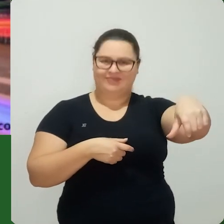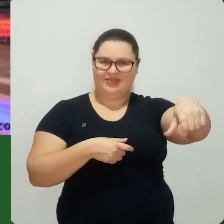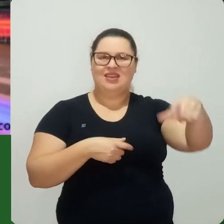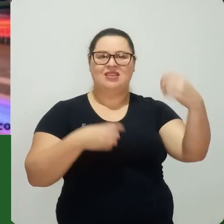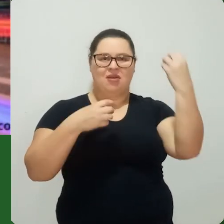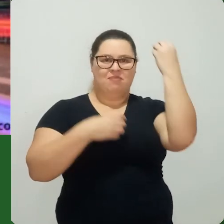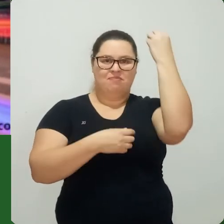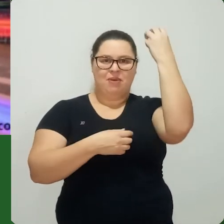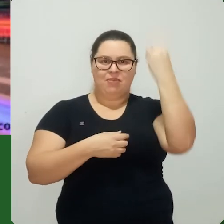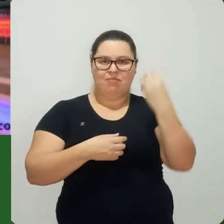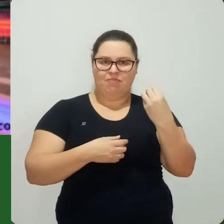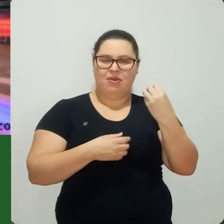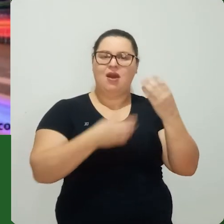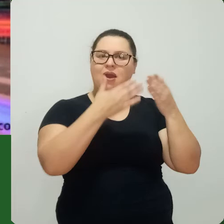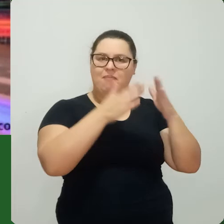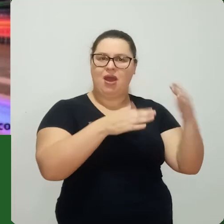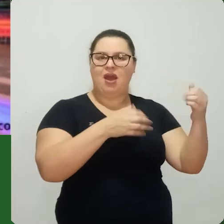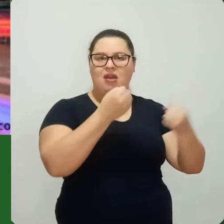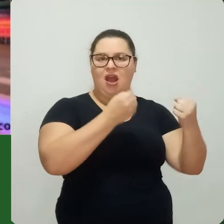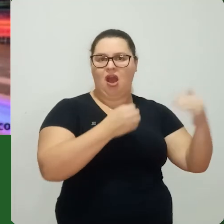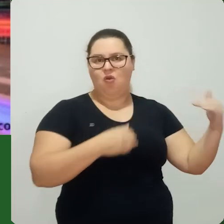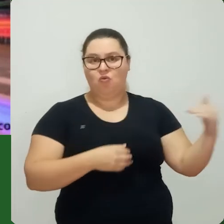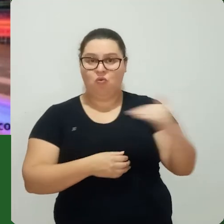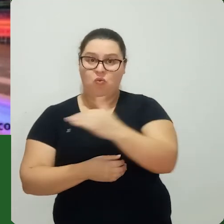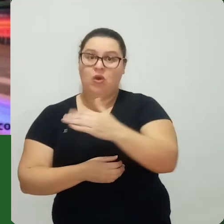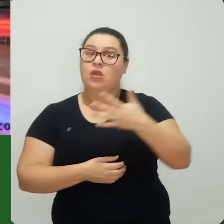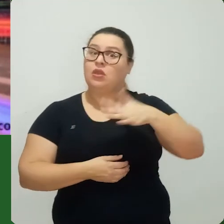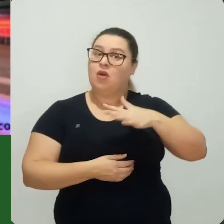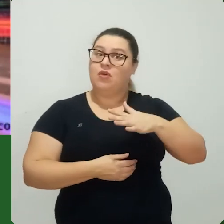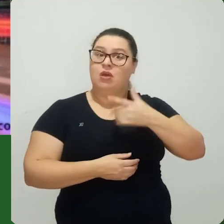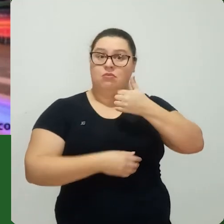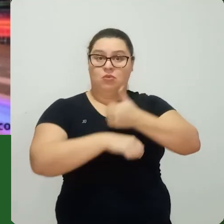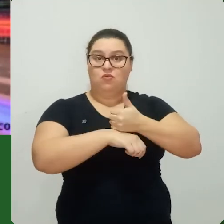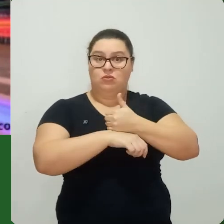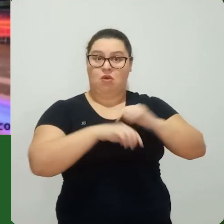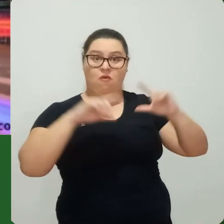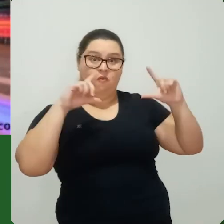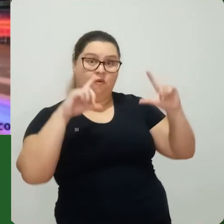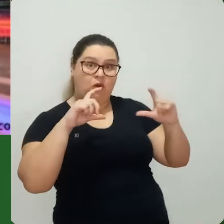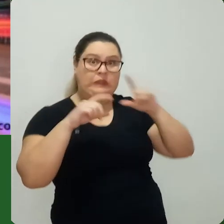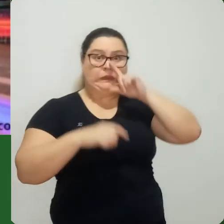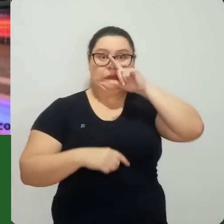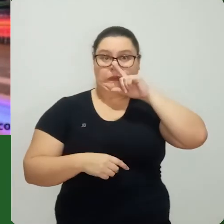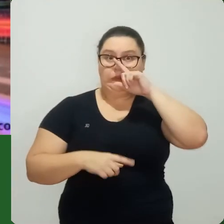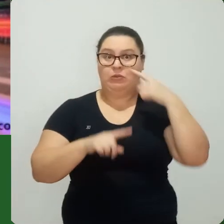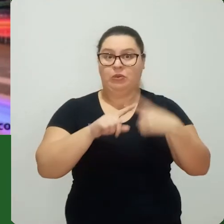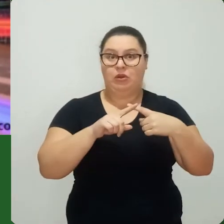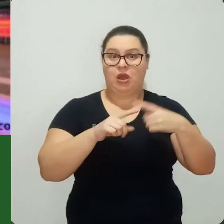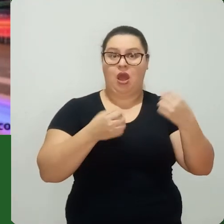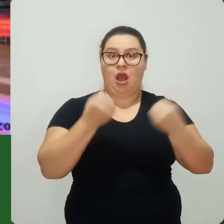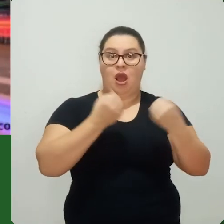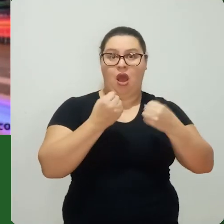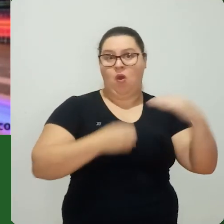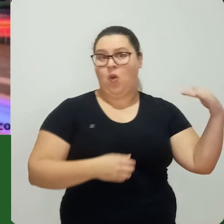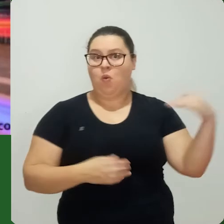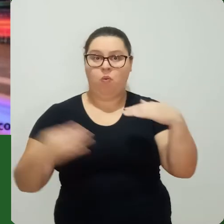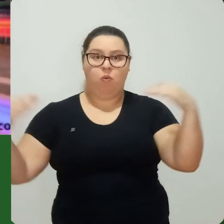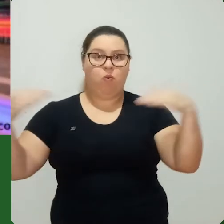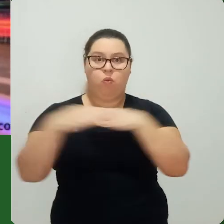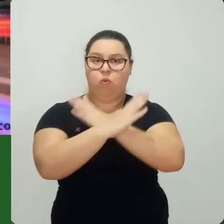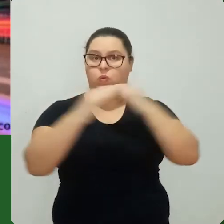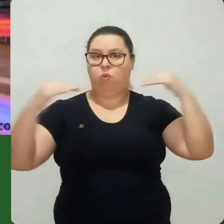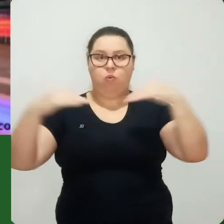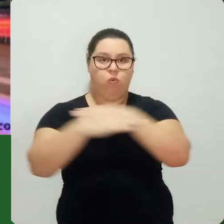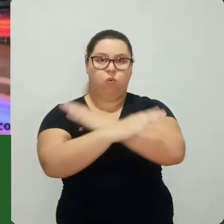carros. E ele pode até ter se colocado numa certa situação de perigo naquele momento, porque os carros passam numa